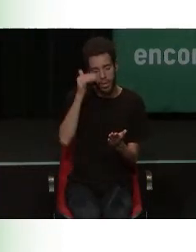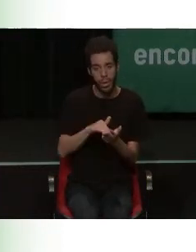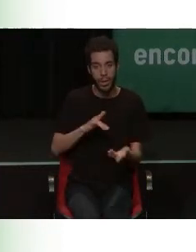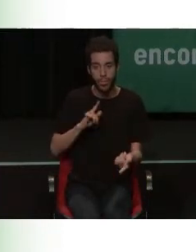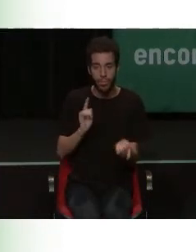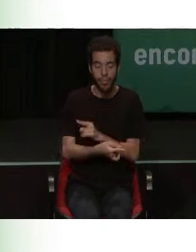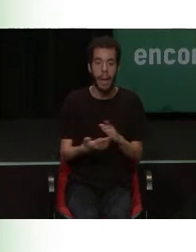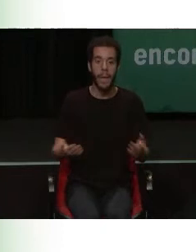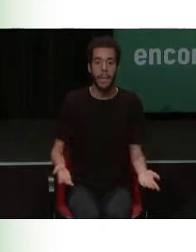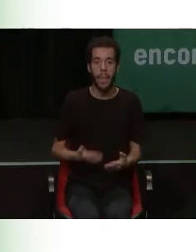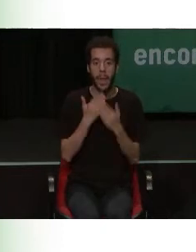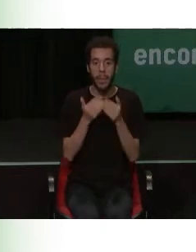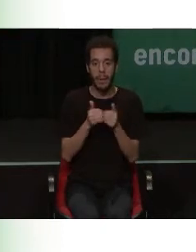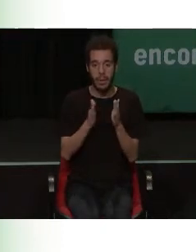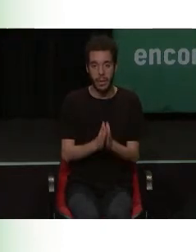todos.